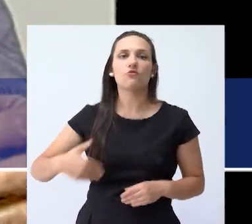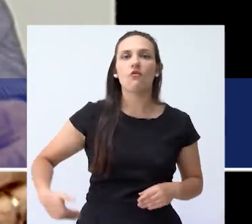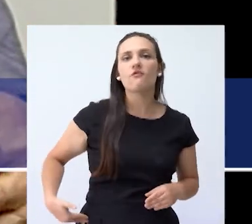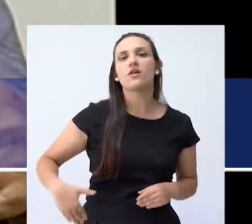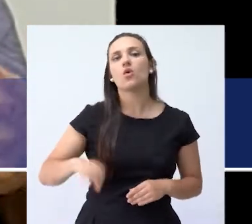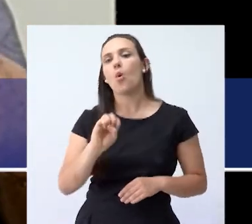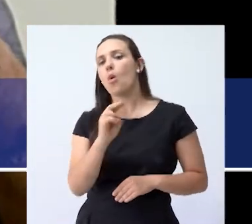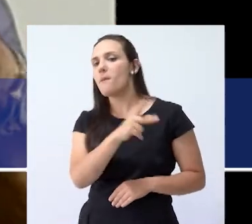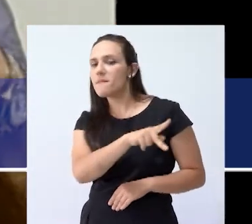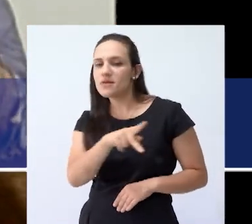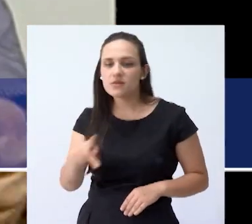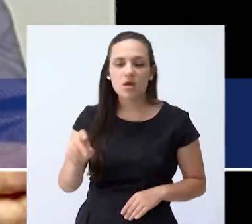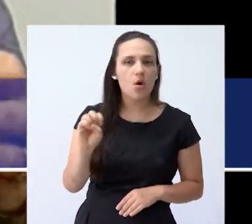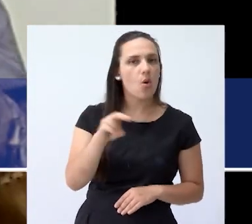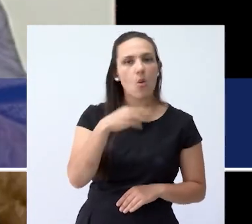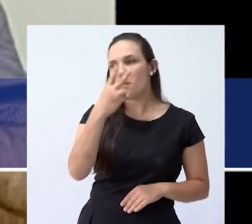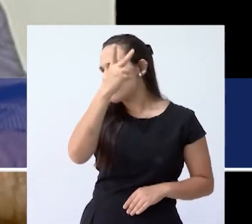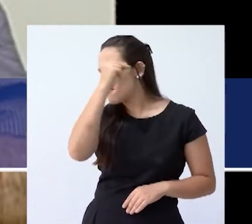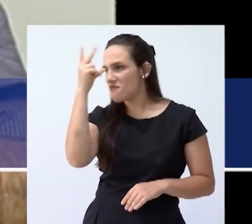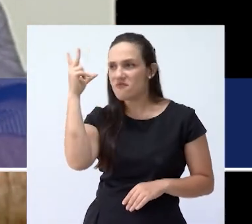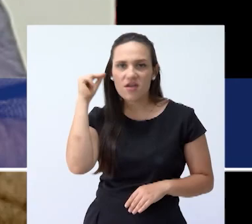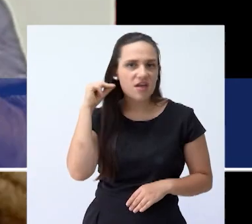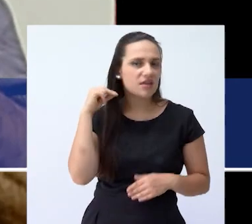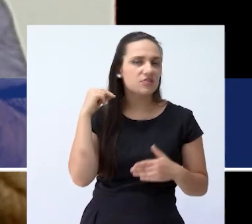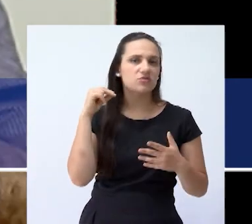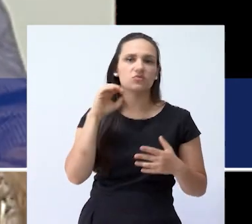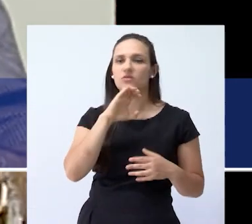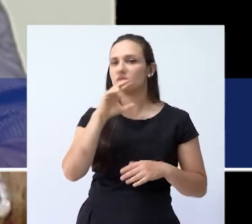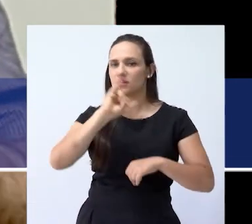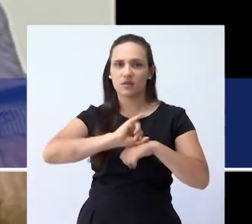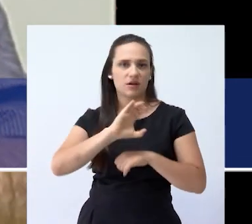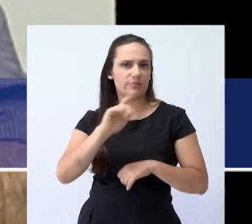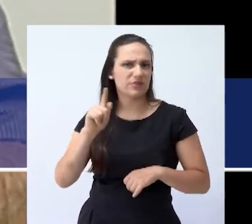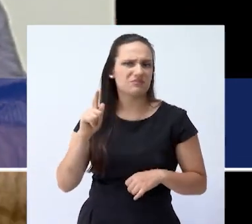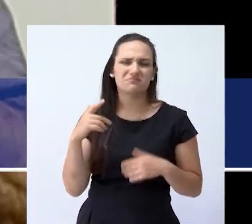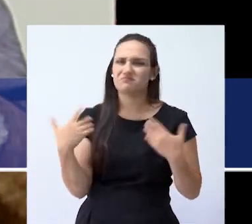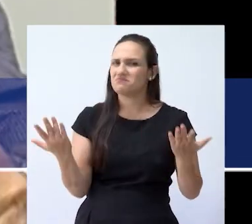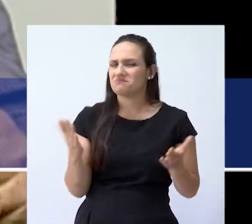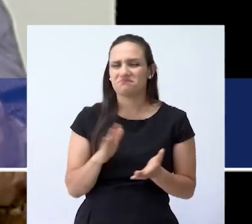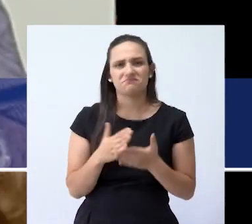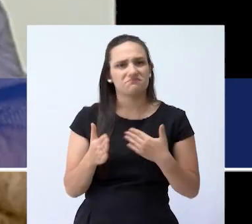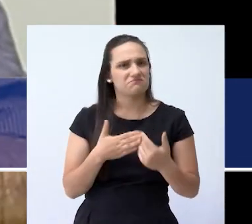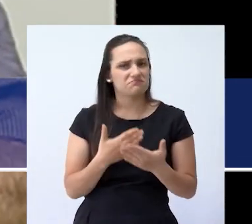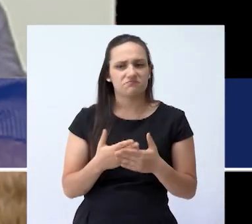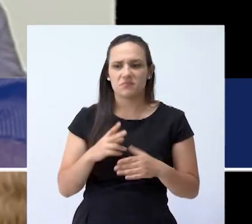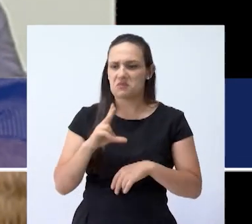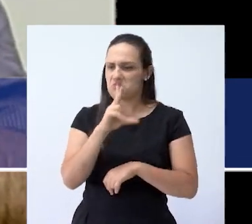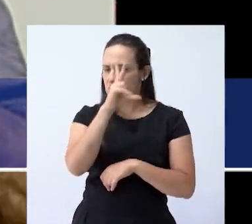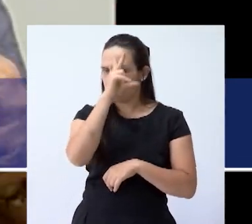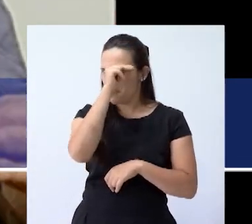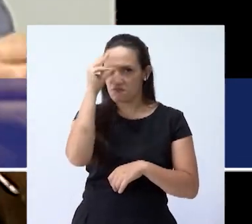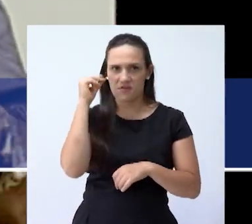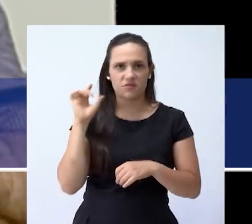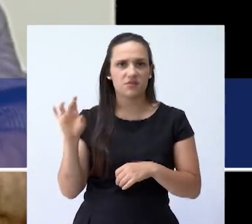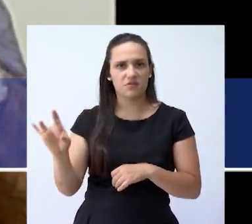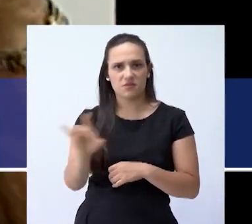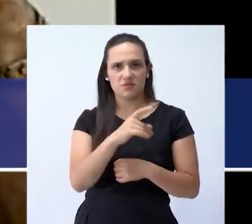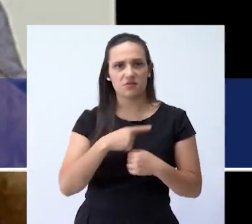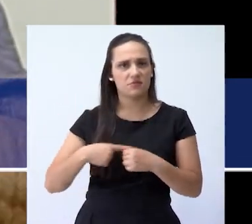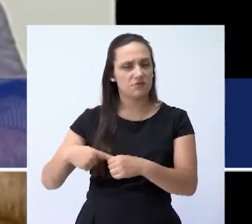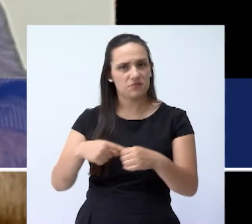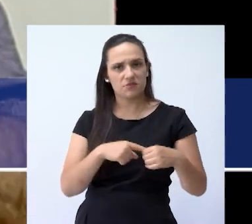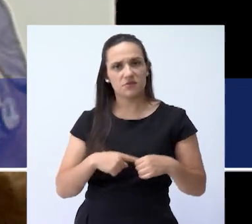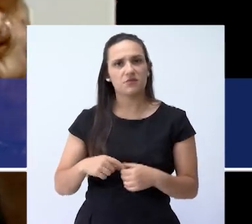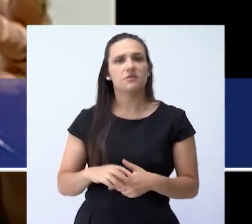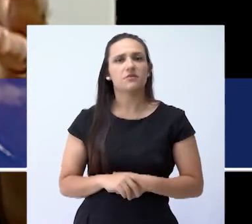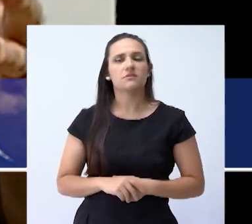seu próprio governador, eleger o seu presidente da República, eleger o seu prefeito da capital, o seu governador do estado e os prefeitos dos